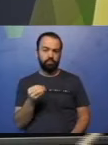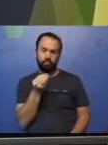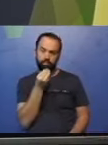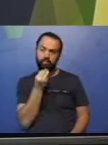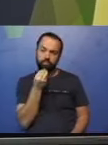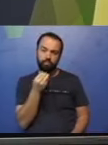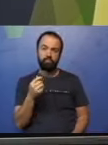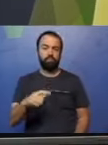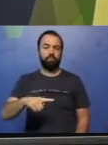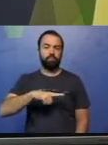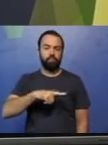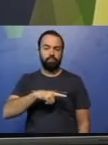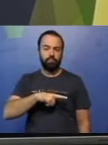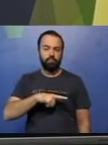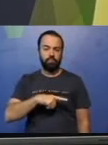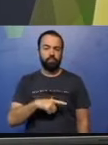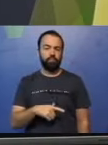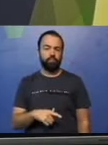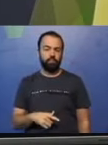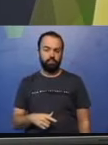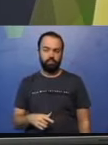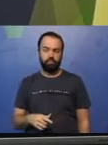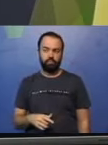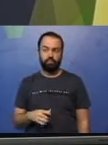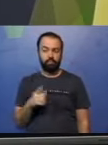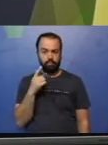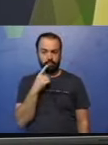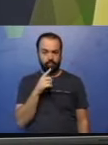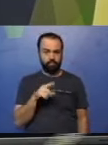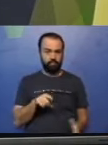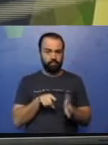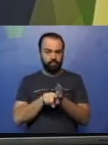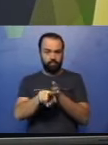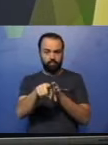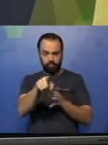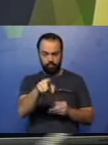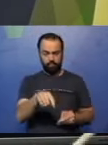há chance. Agora uma perguntinha para vocês.